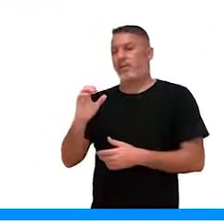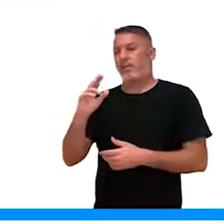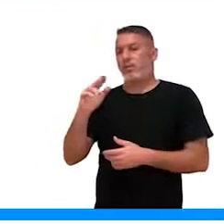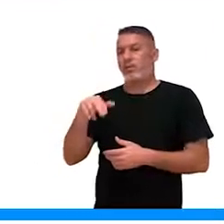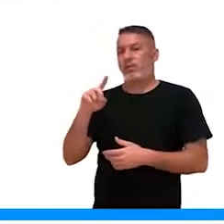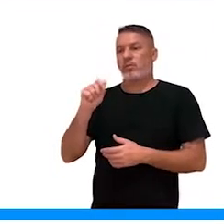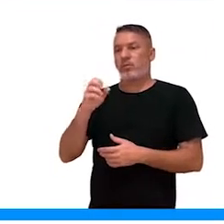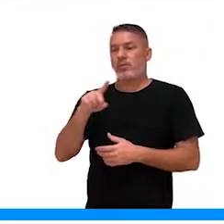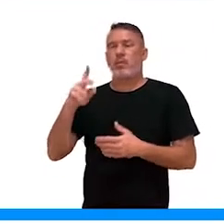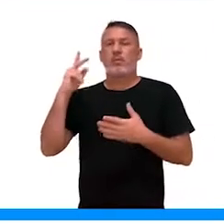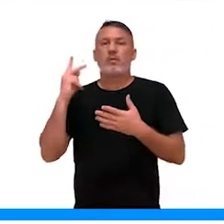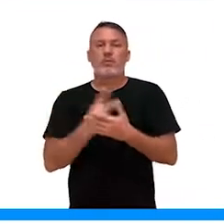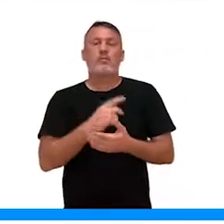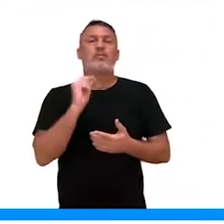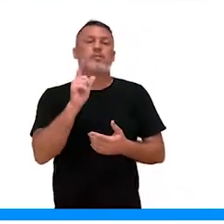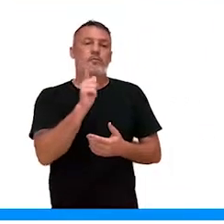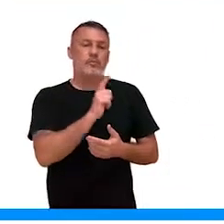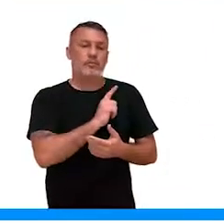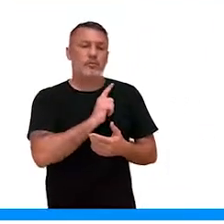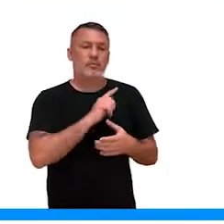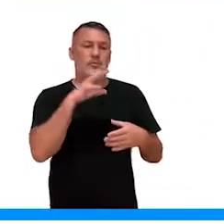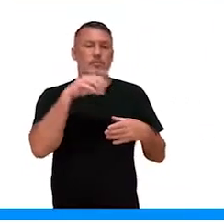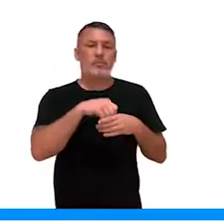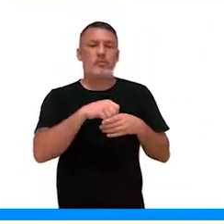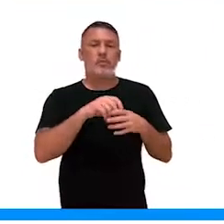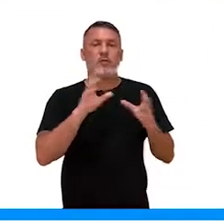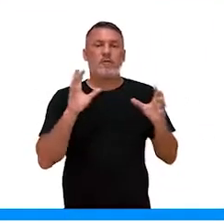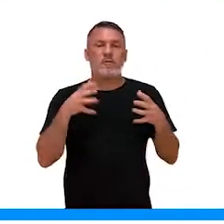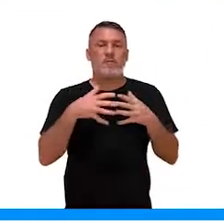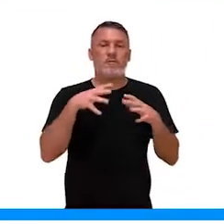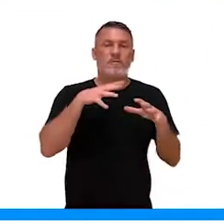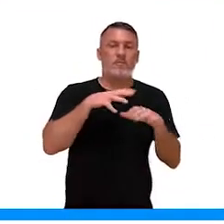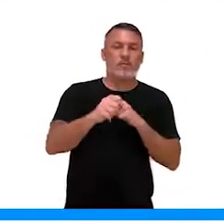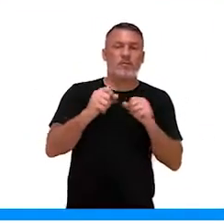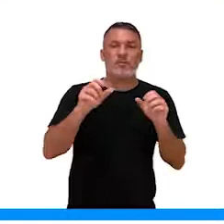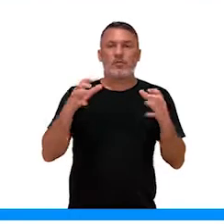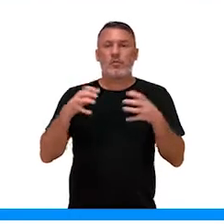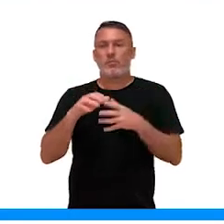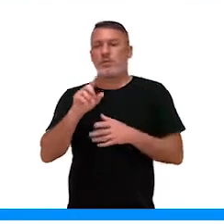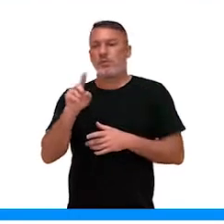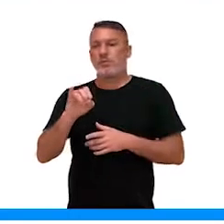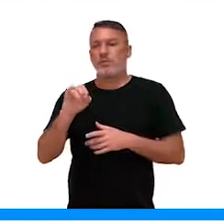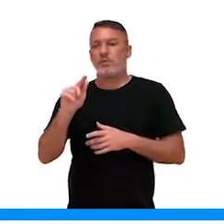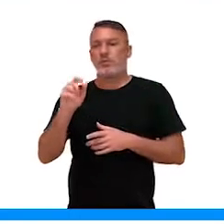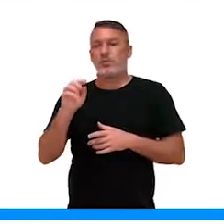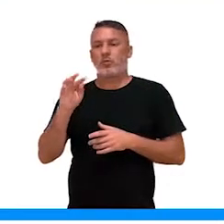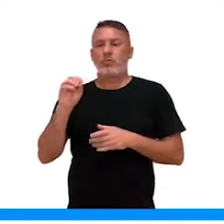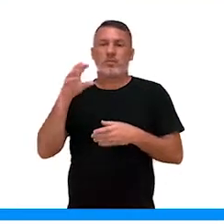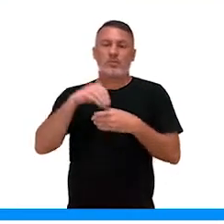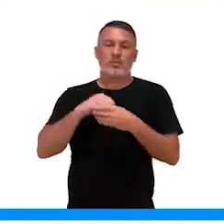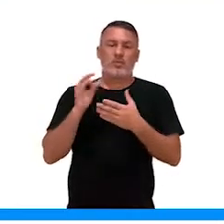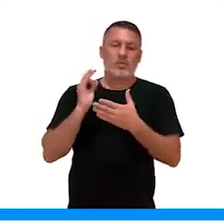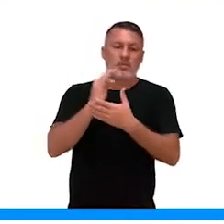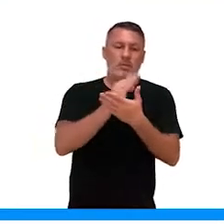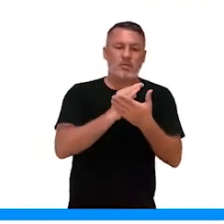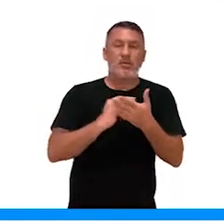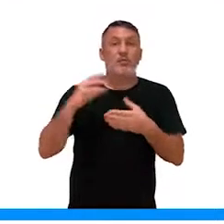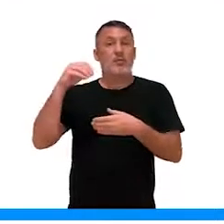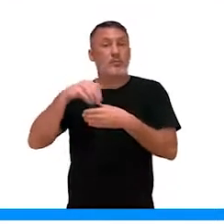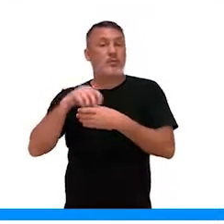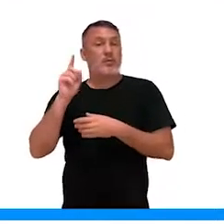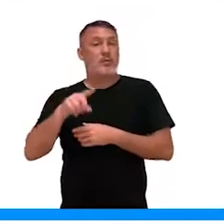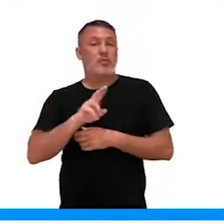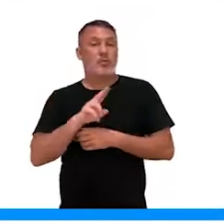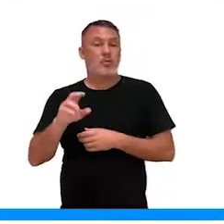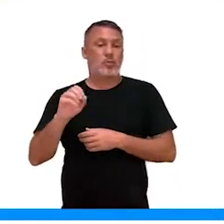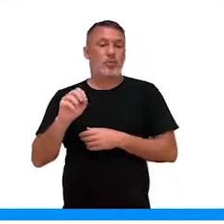processo de fecundação, o que vai acontecer? A gente vai ter a formação do zigoto em uma dessas células, porque